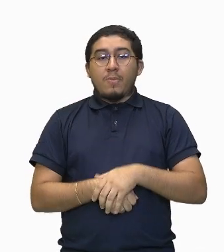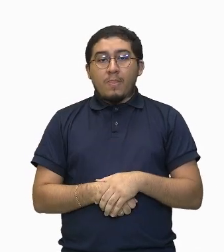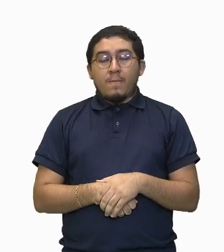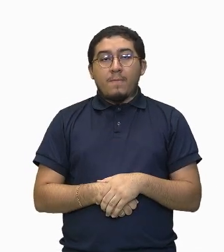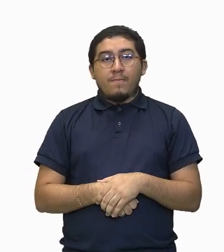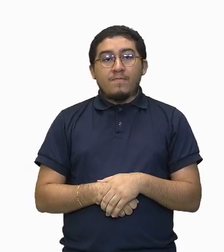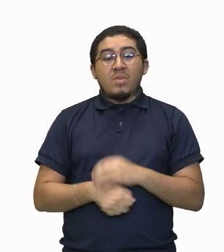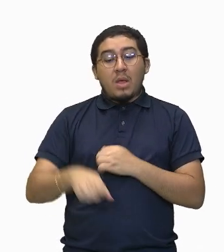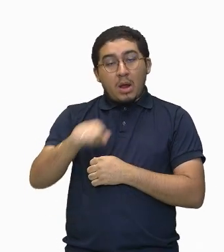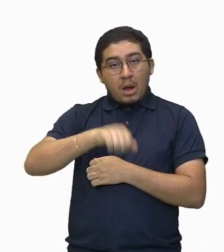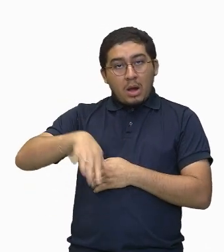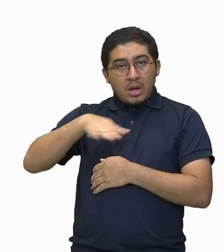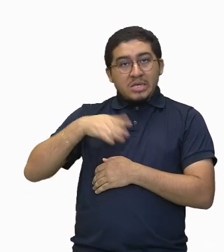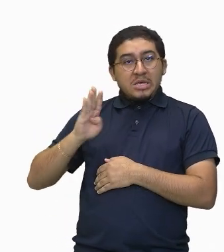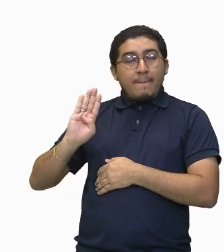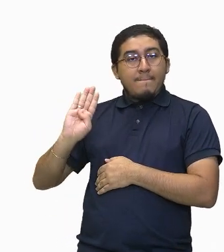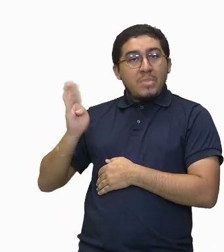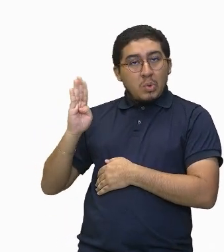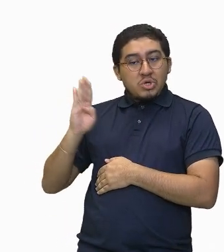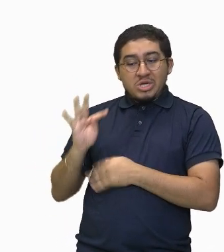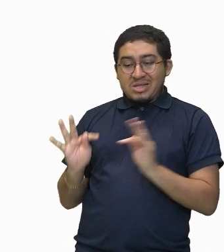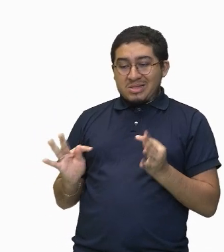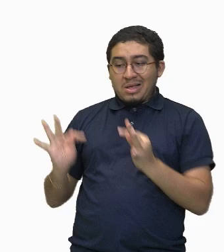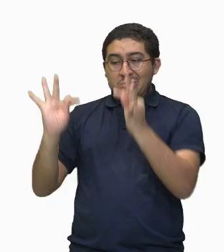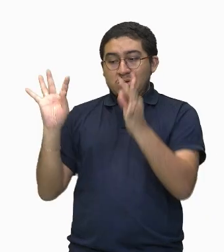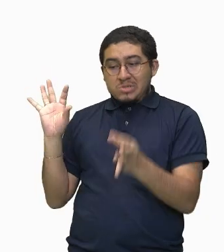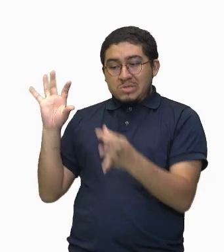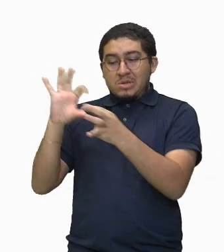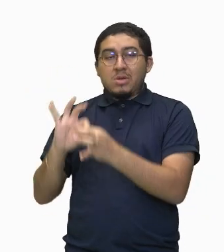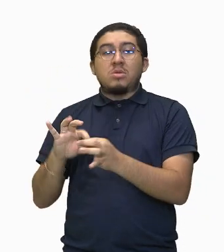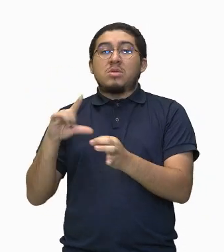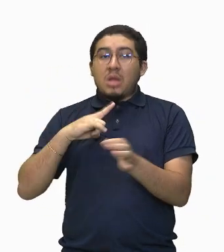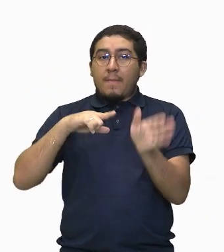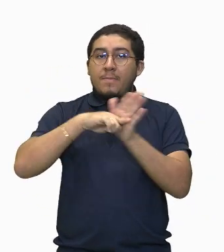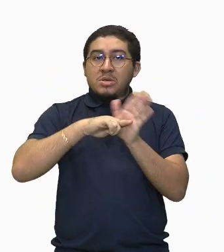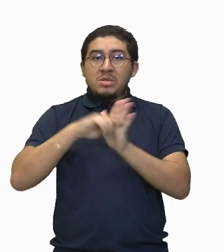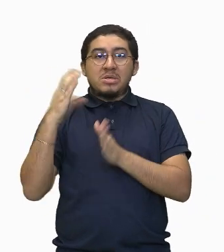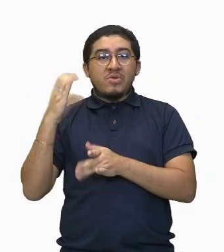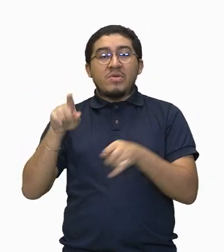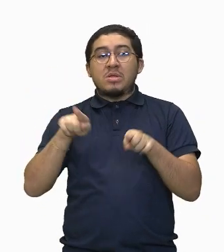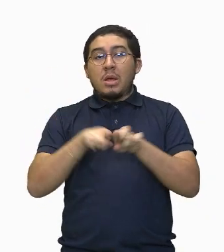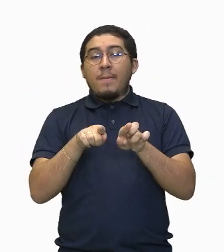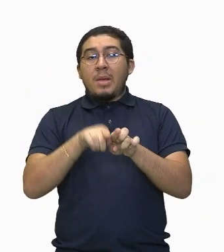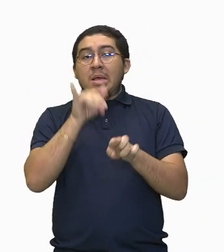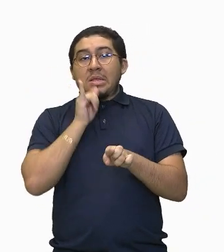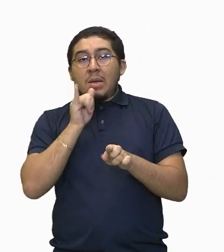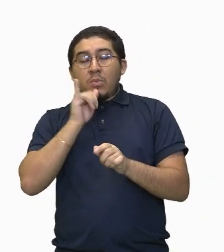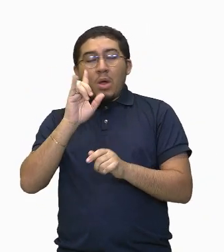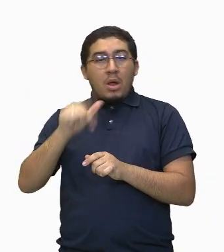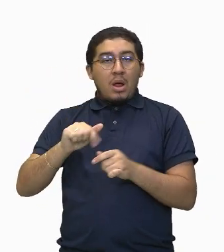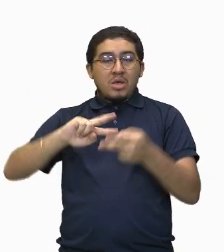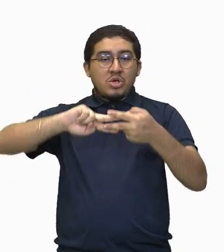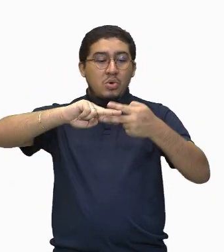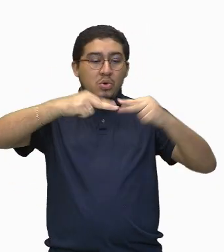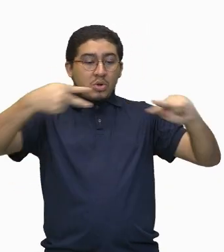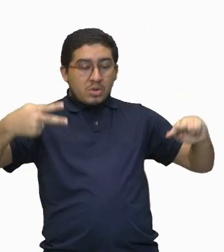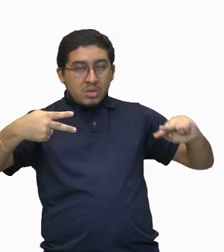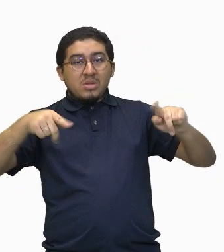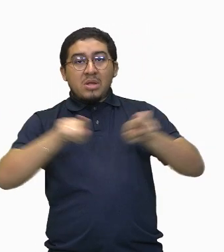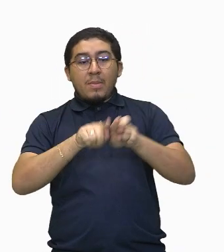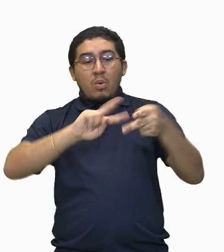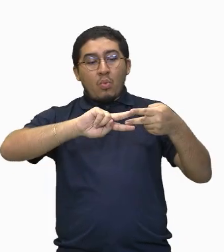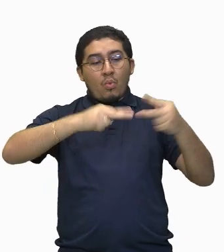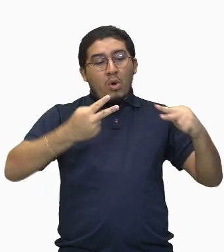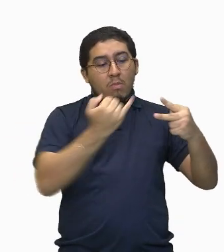biotecnologia também, avanços científicos nessa área, com a engenharia genética e o projeto Genoma Humano, ali